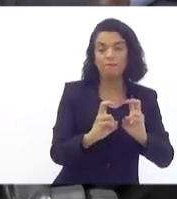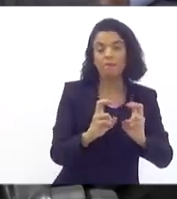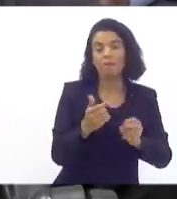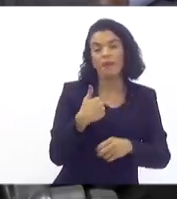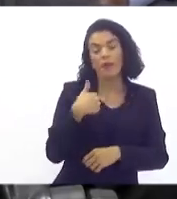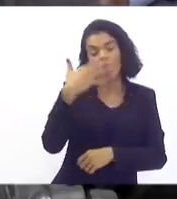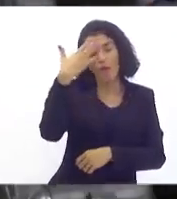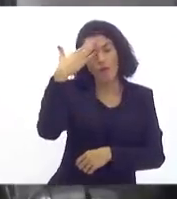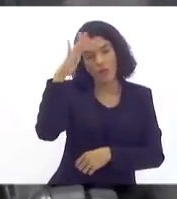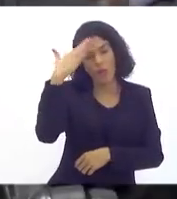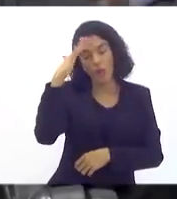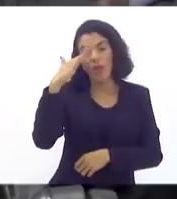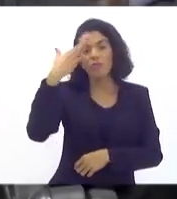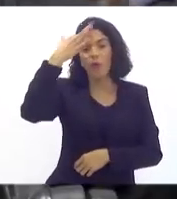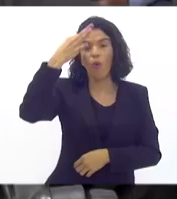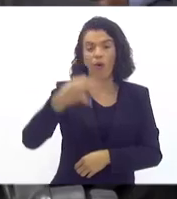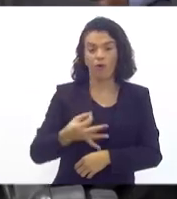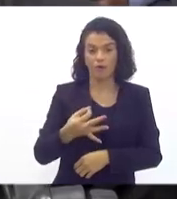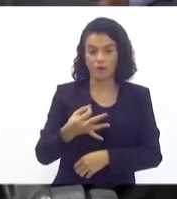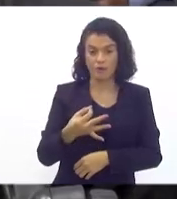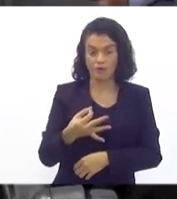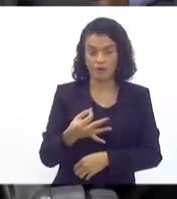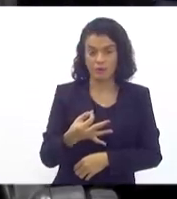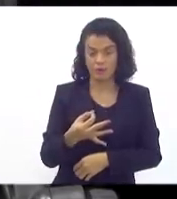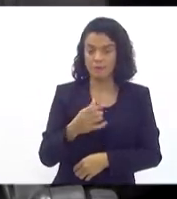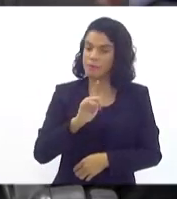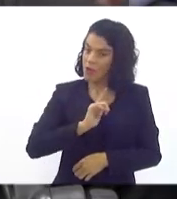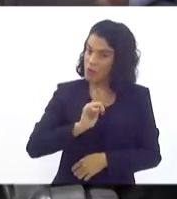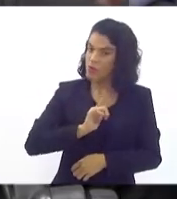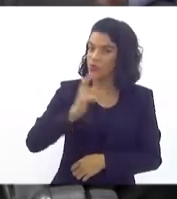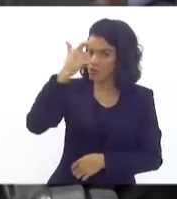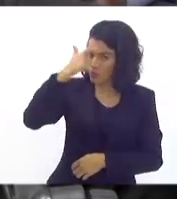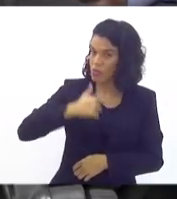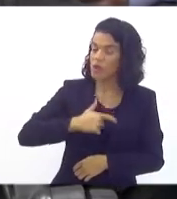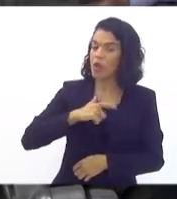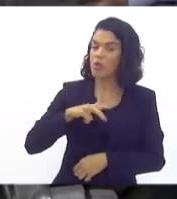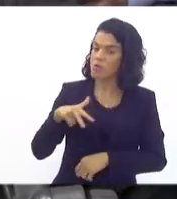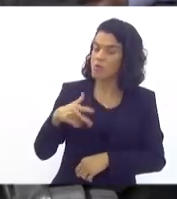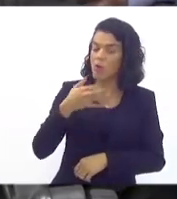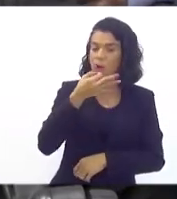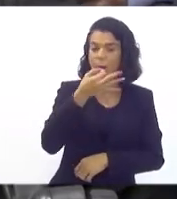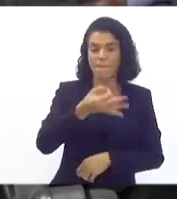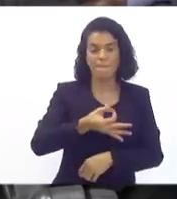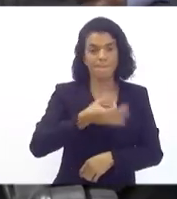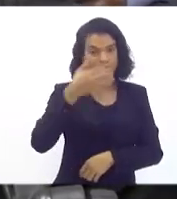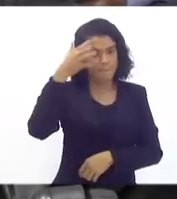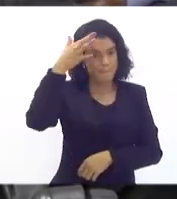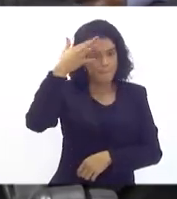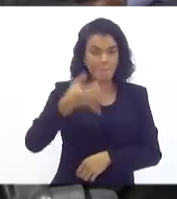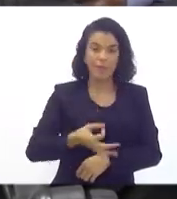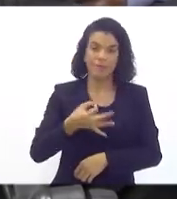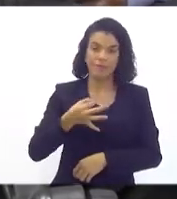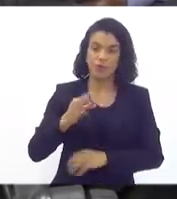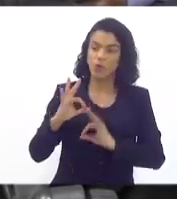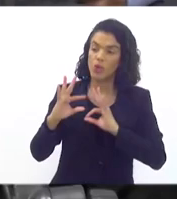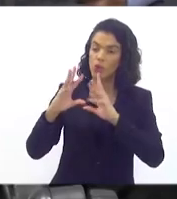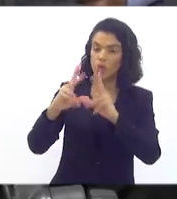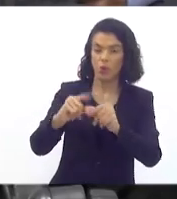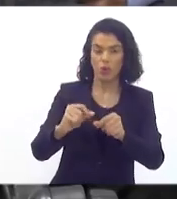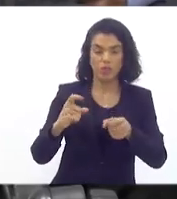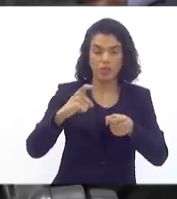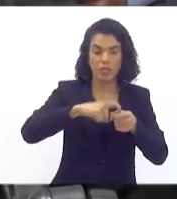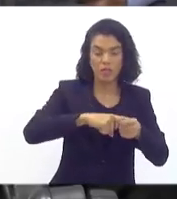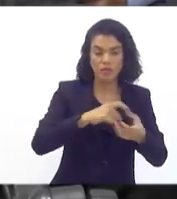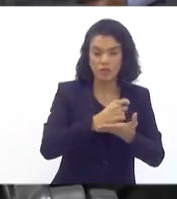uma uma questão de convicção Eu tenho um posicionamento já que para mim todas as concessões Elas têm que se